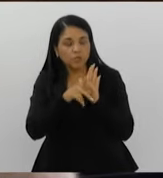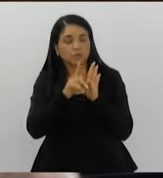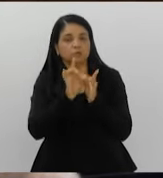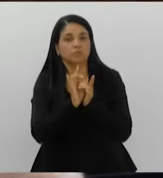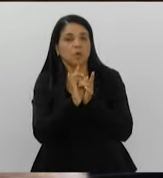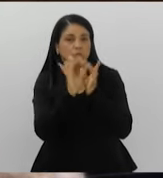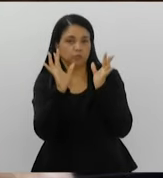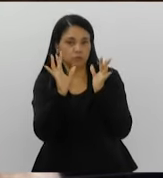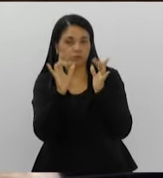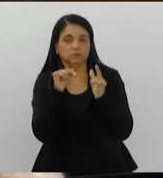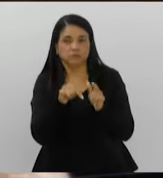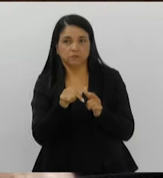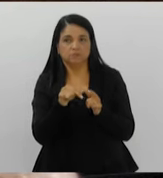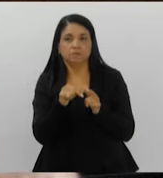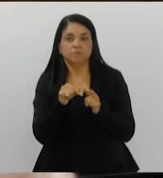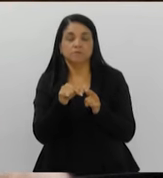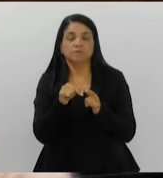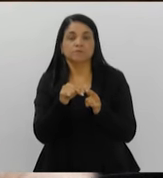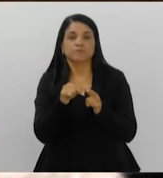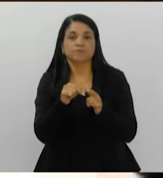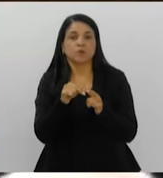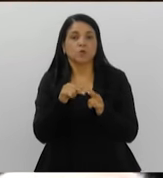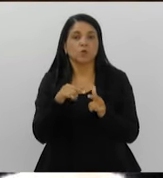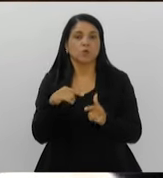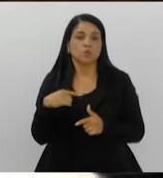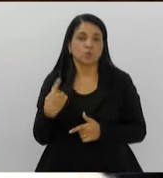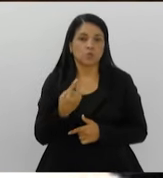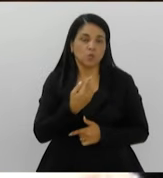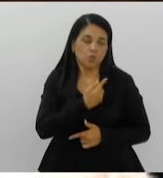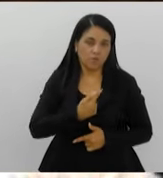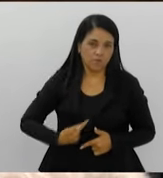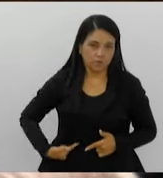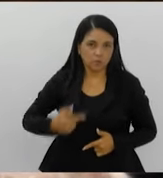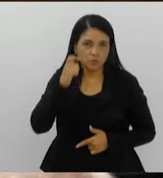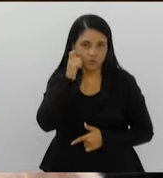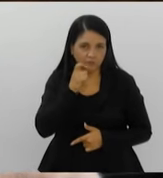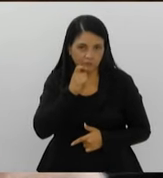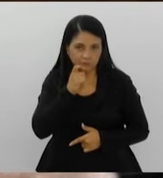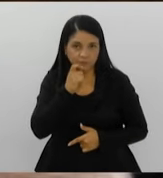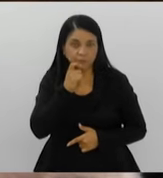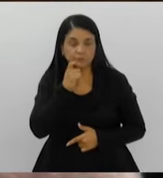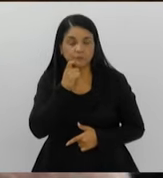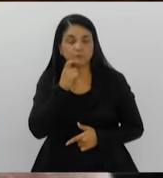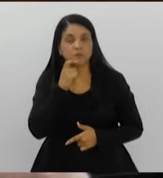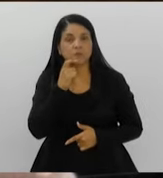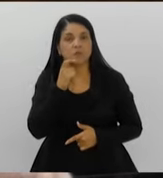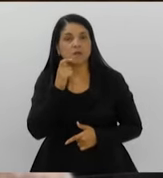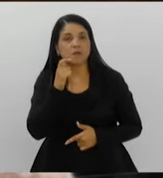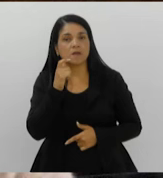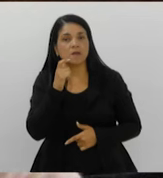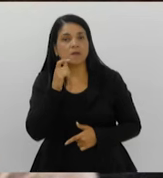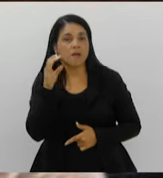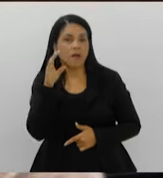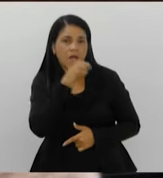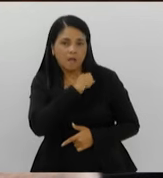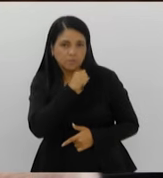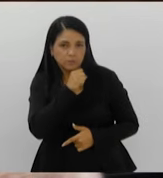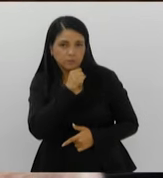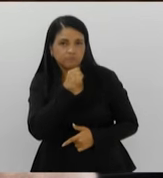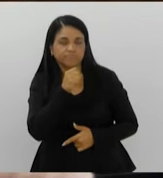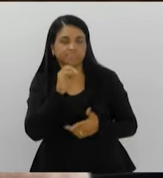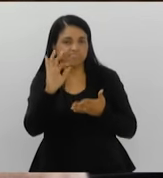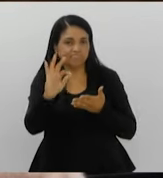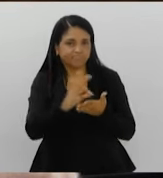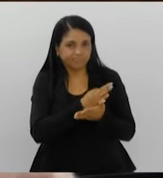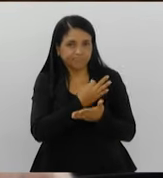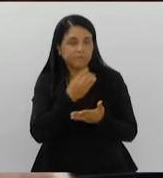autorizativo aqui para que o nosso governador Cláudio Castro ele possa, o mais rápido possível,